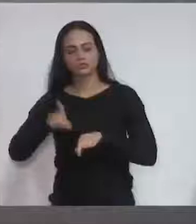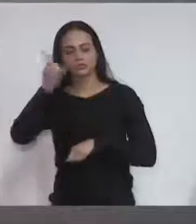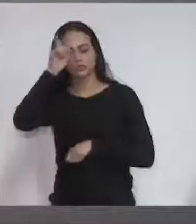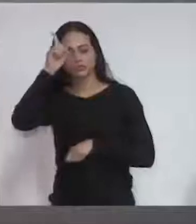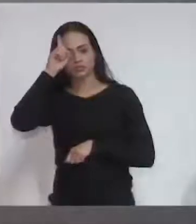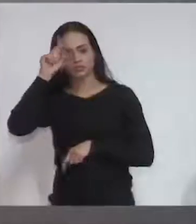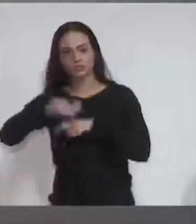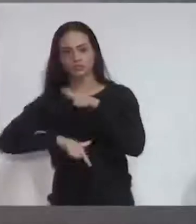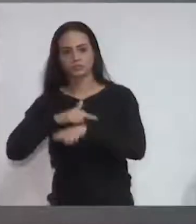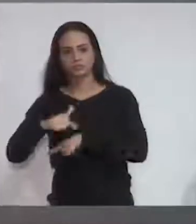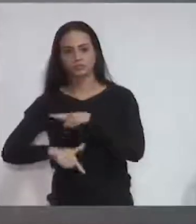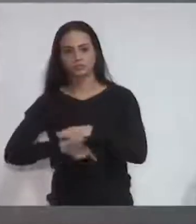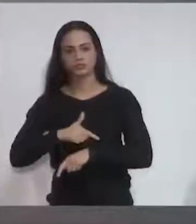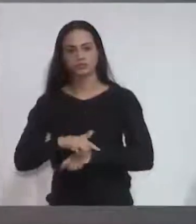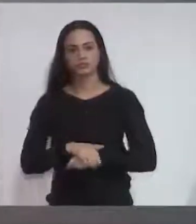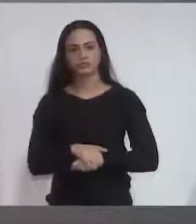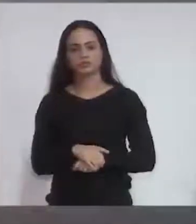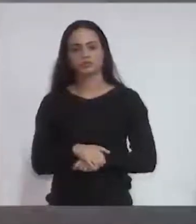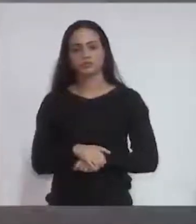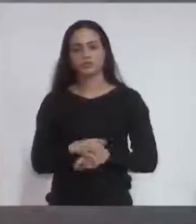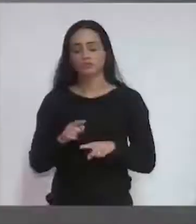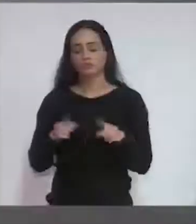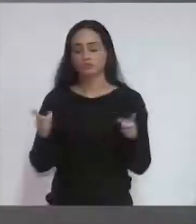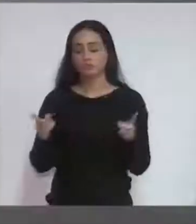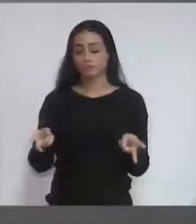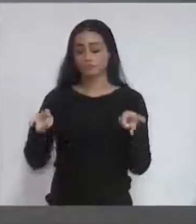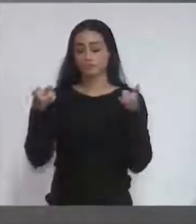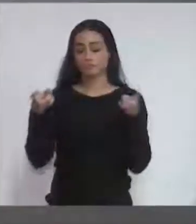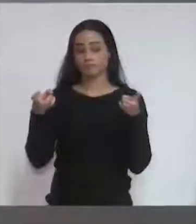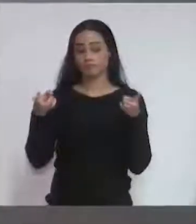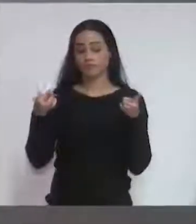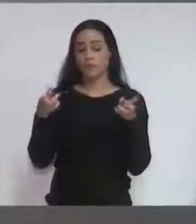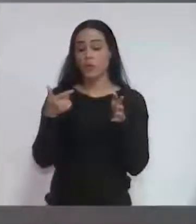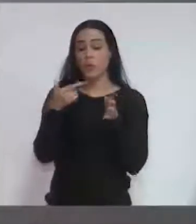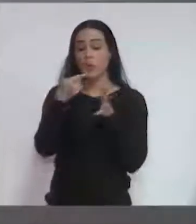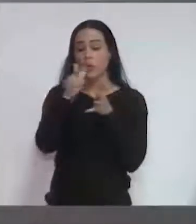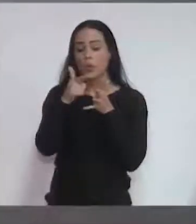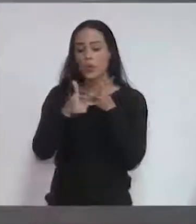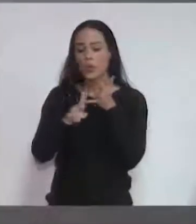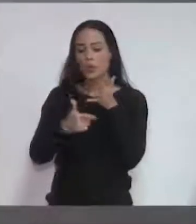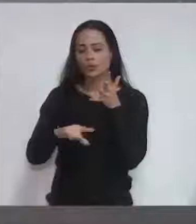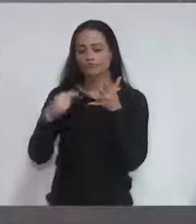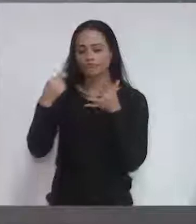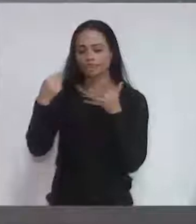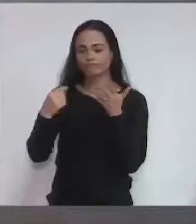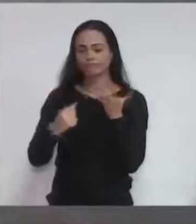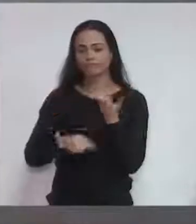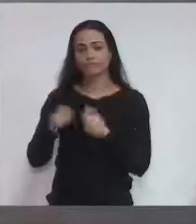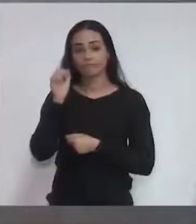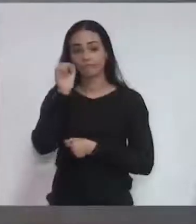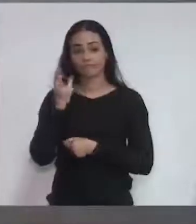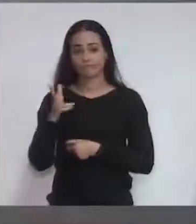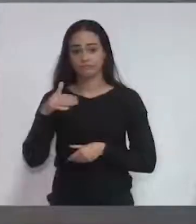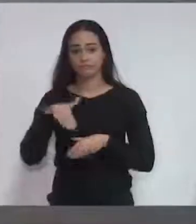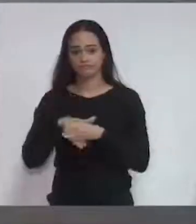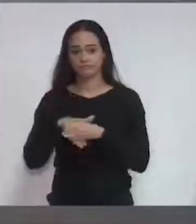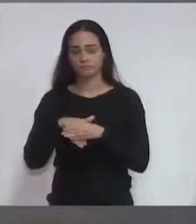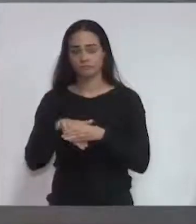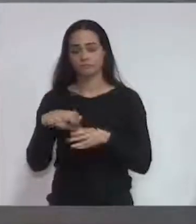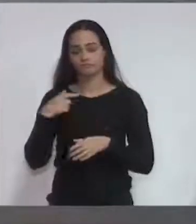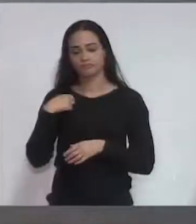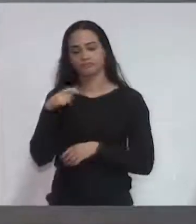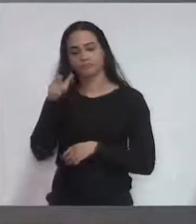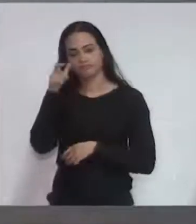noite, mas nós vimos que tinha mais interesses aí envolvidos, e estou atento aos